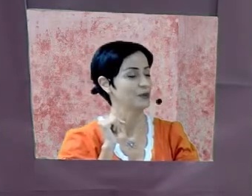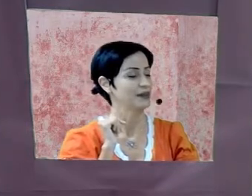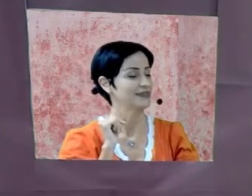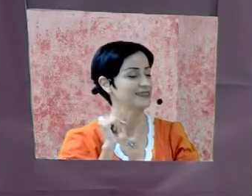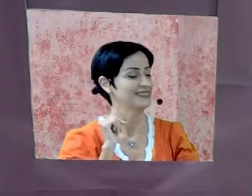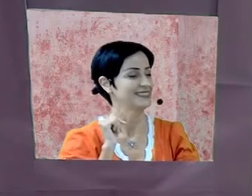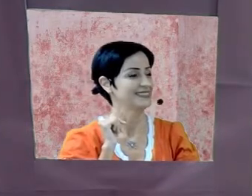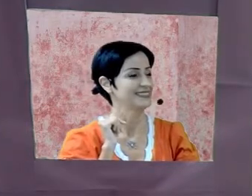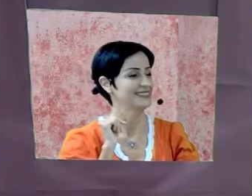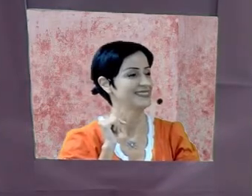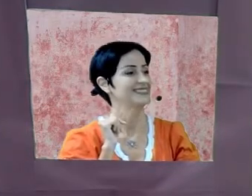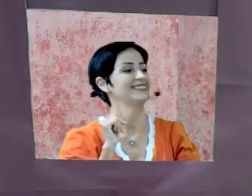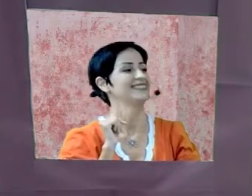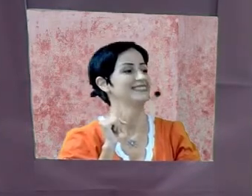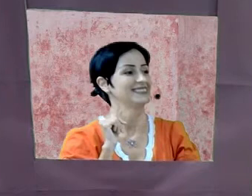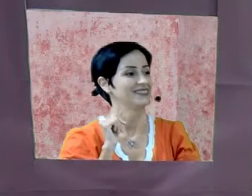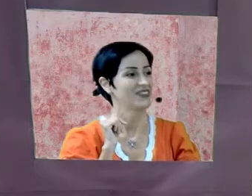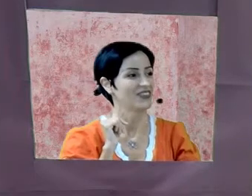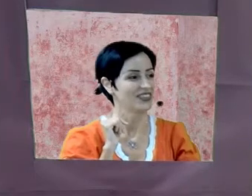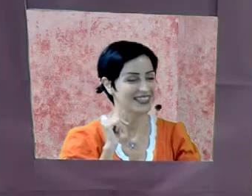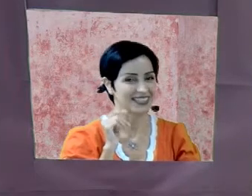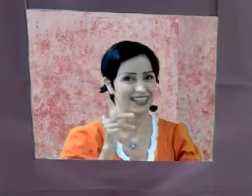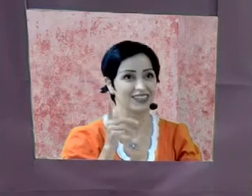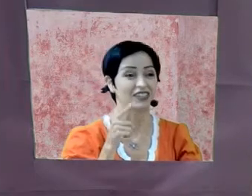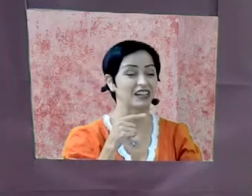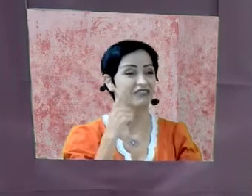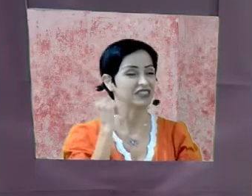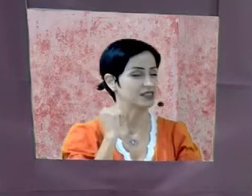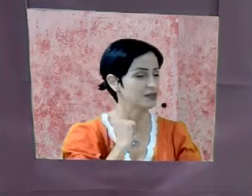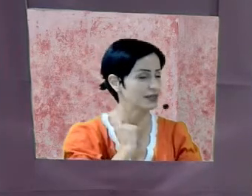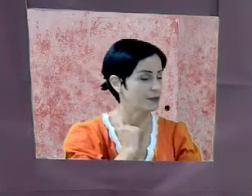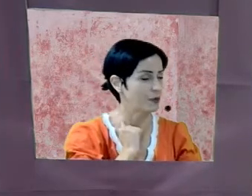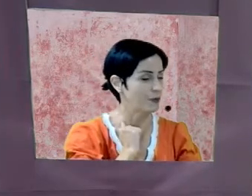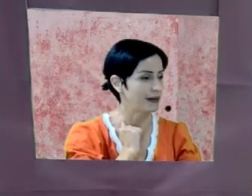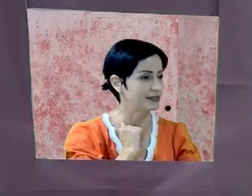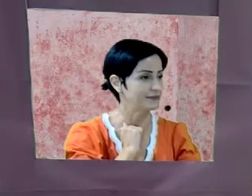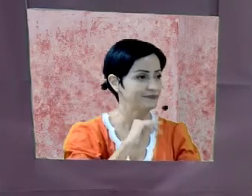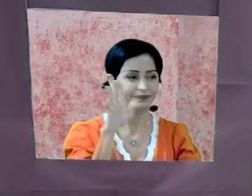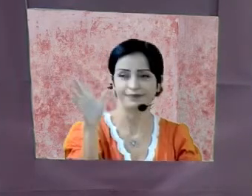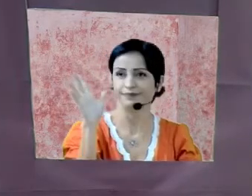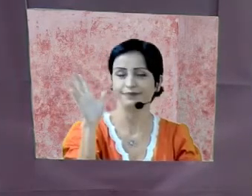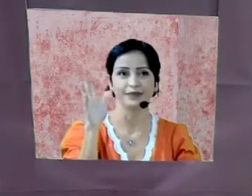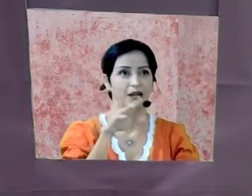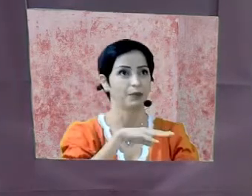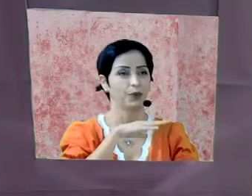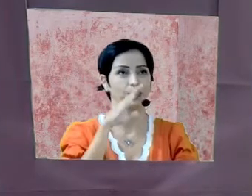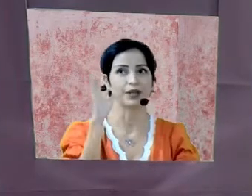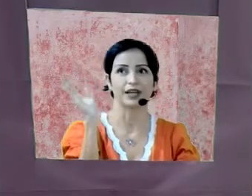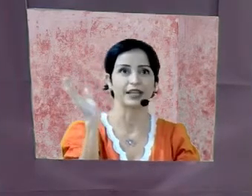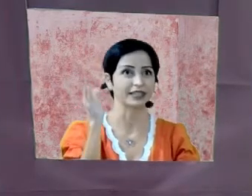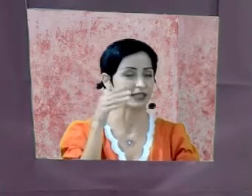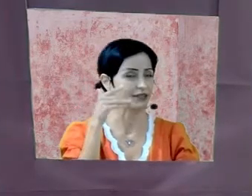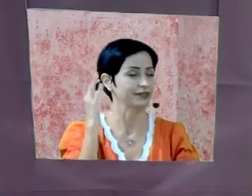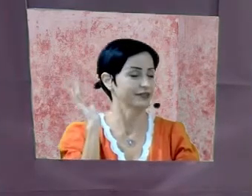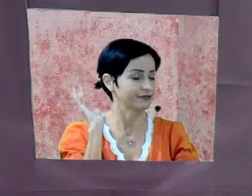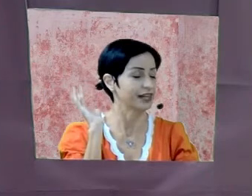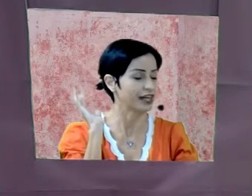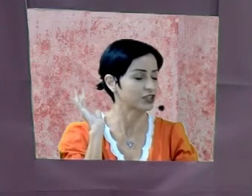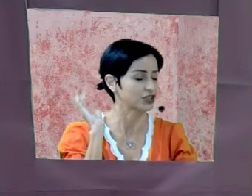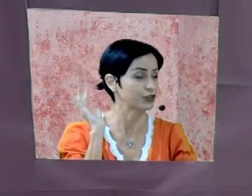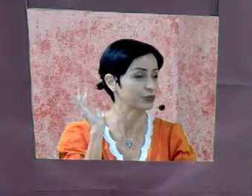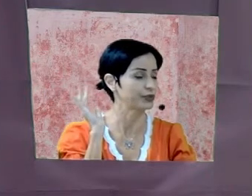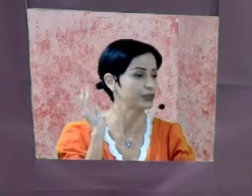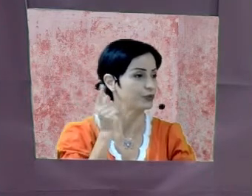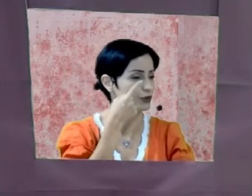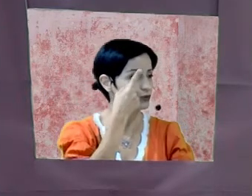na janela, boa. pensei, vou ali conversar com ela um pouquinho. Pois é, já tava entrando, sabe, compadre? Foi mesmo, por quê? Porque aqui nessa